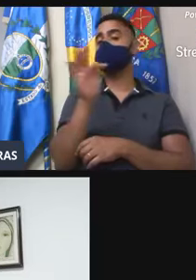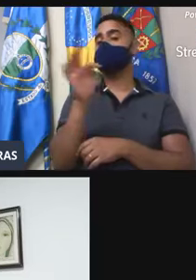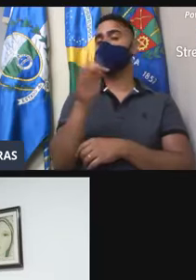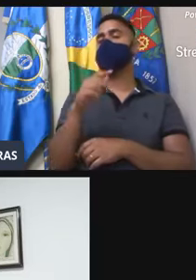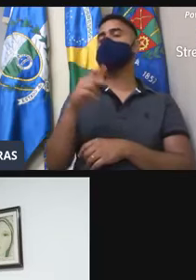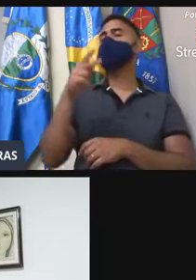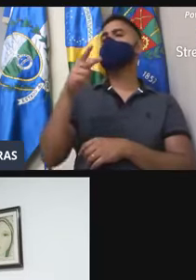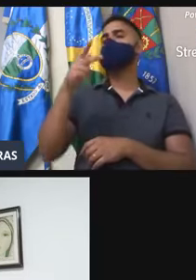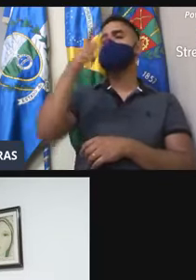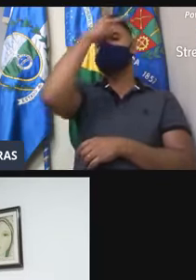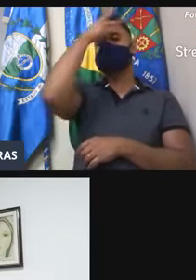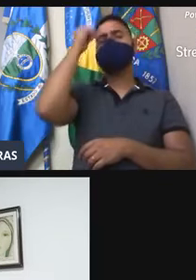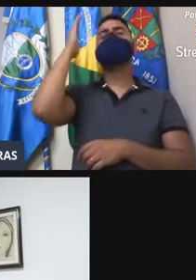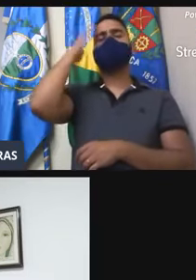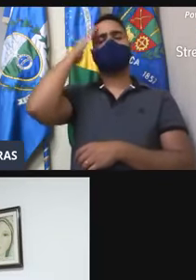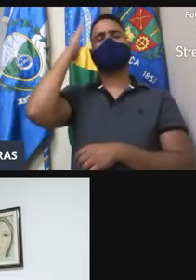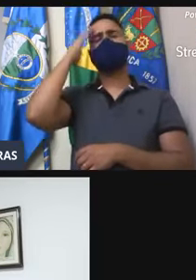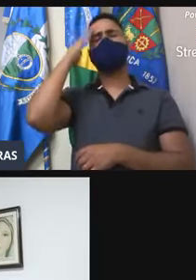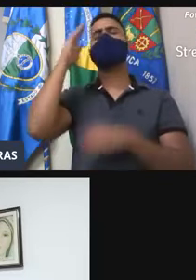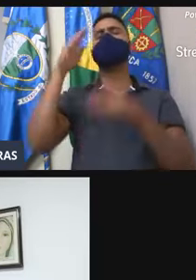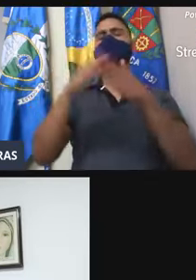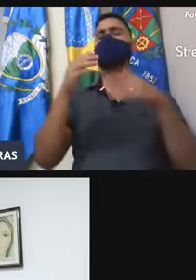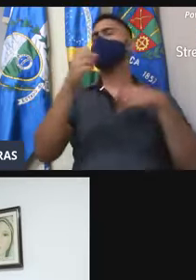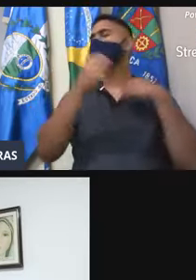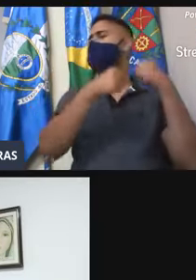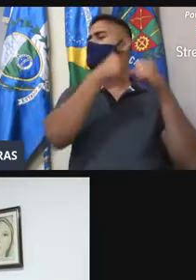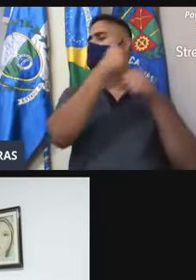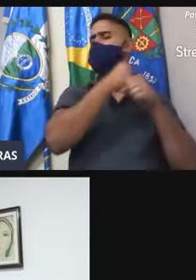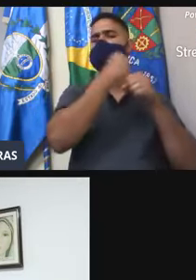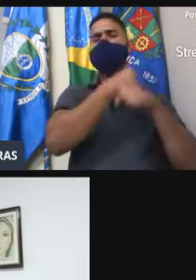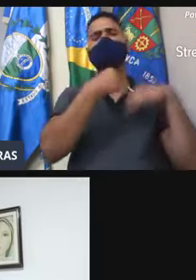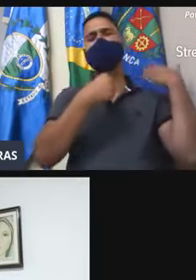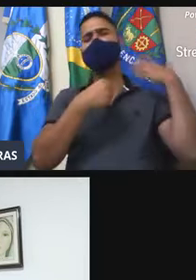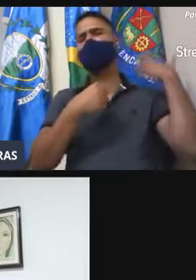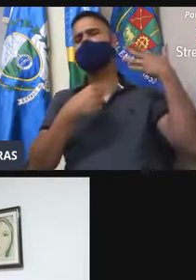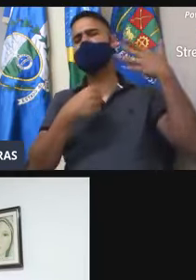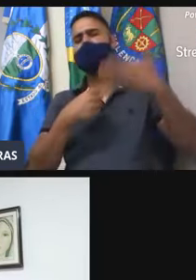entendeu essa demanda de tantos anos, tantas décadas,